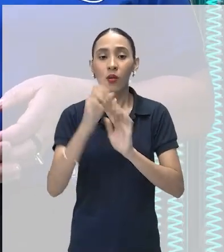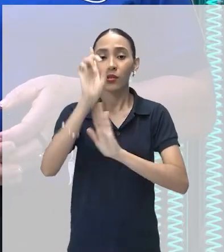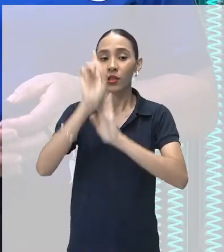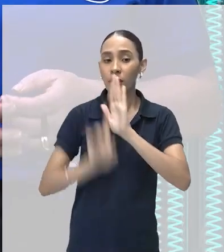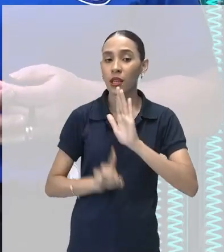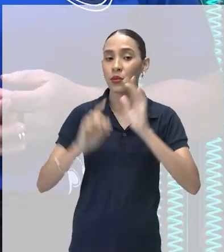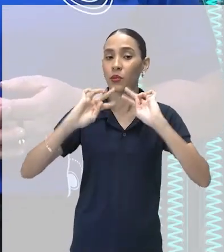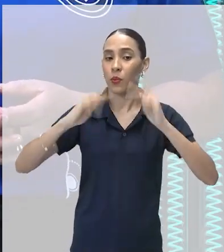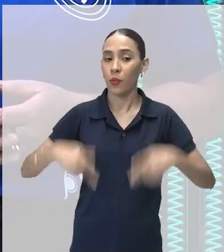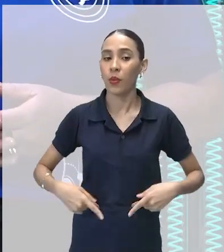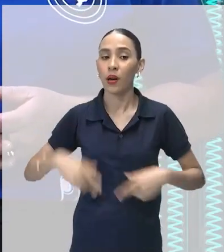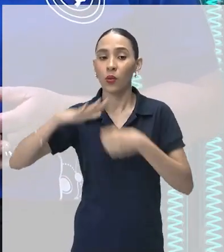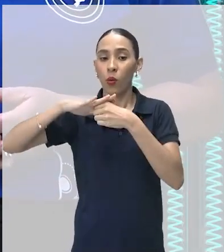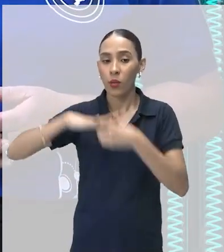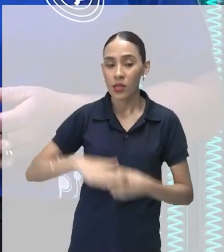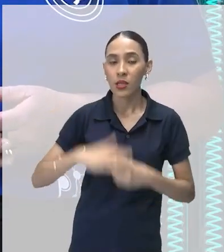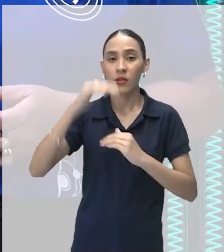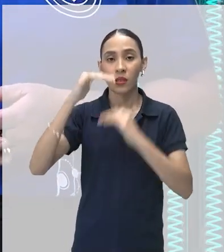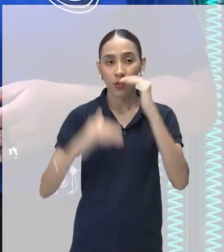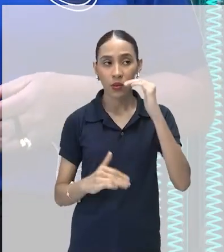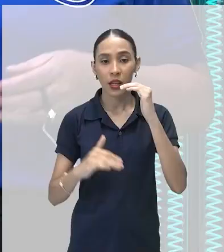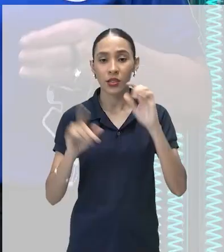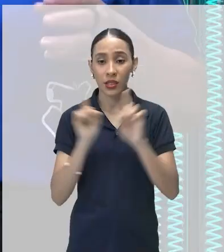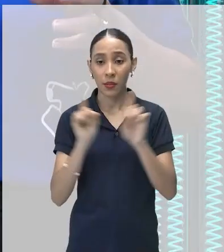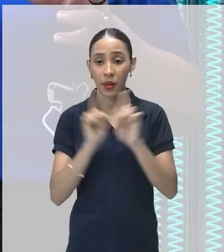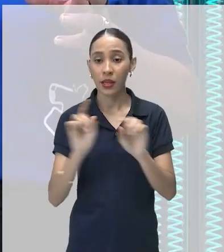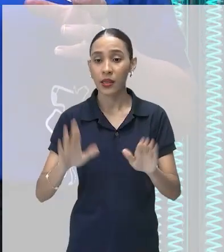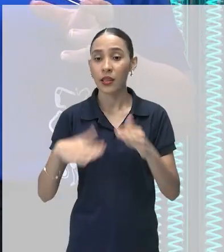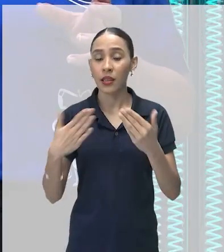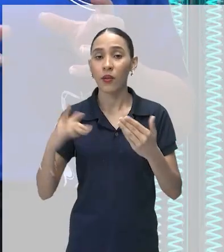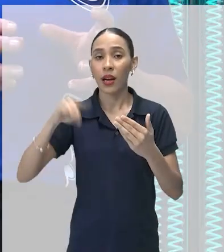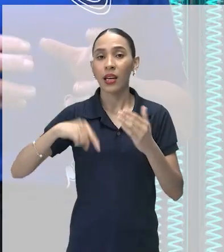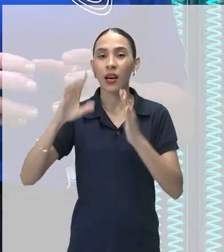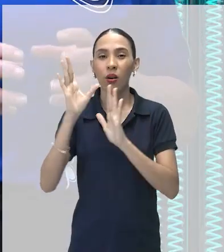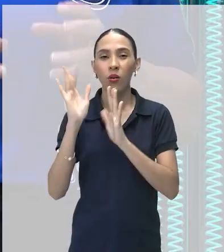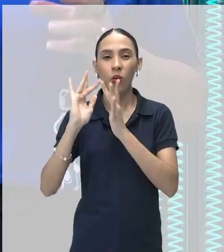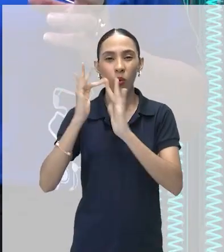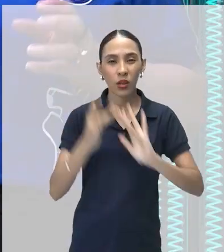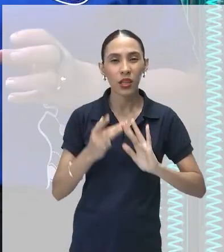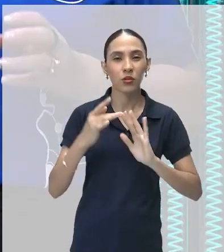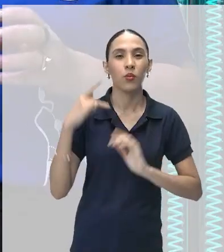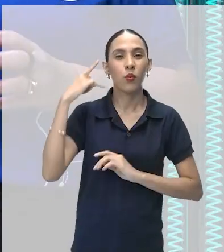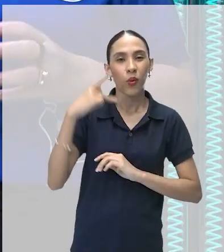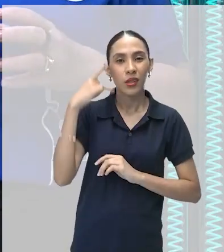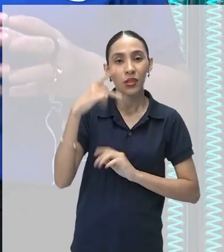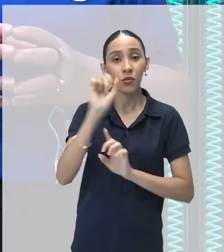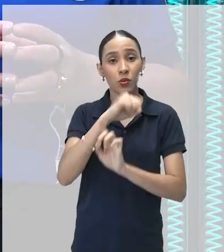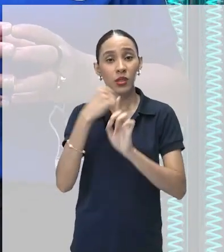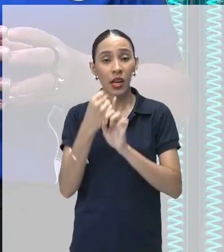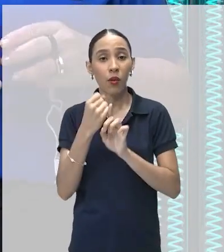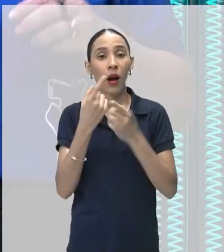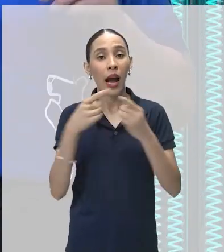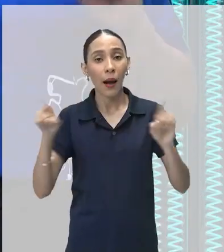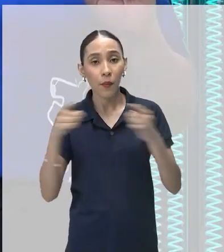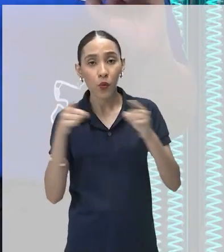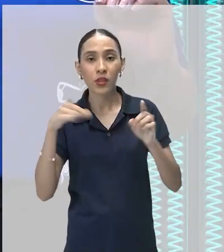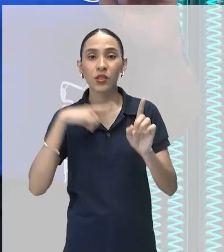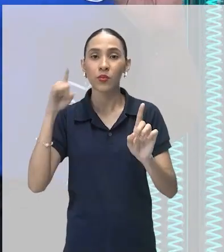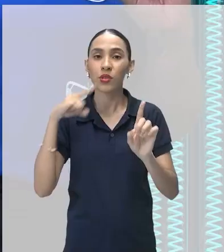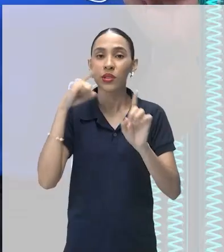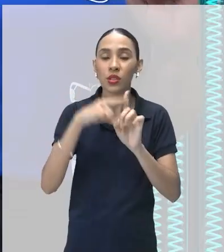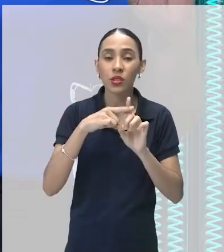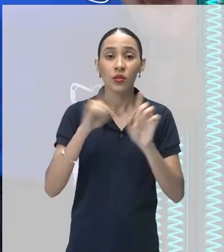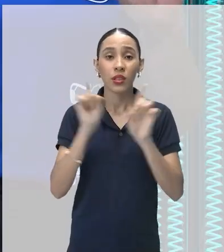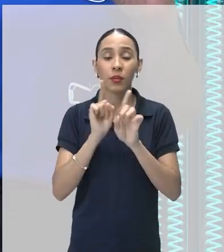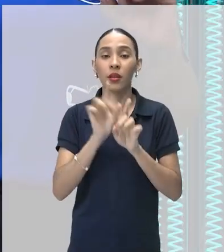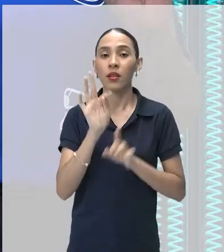direitos humanos, opressão e desigualdade. Então, era esse contexto político e social que a música de protesto, assim